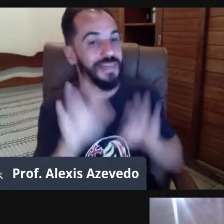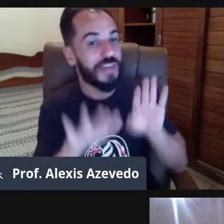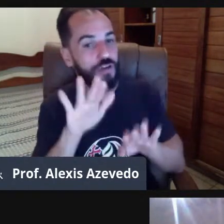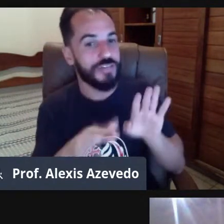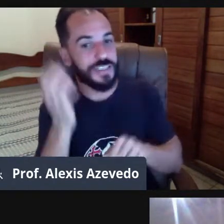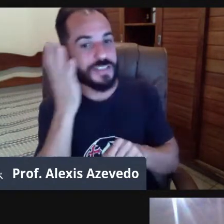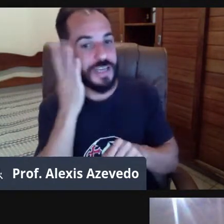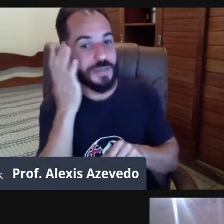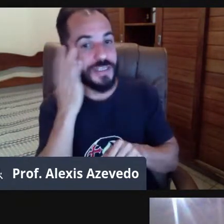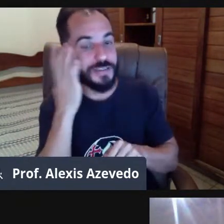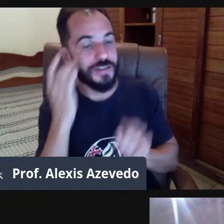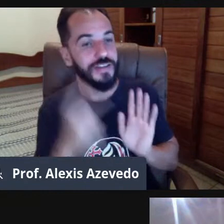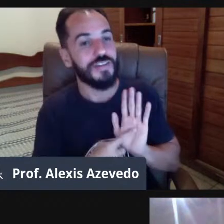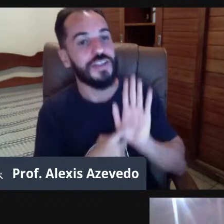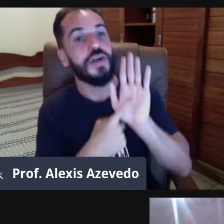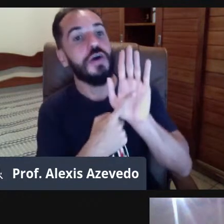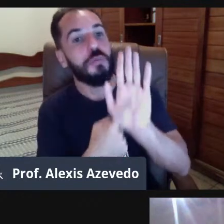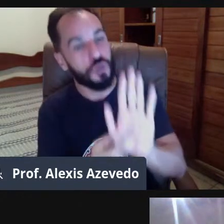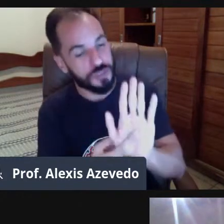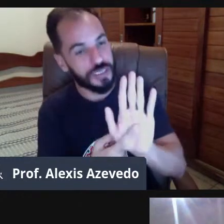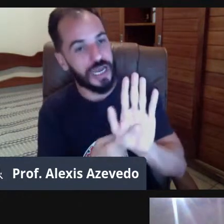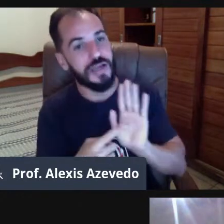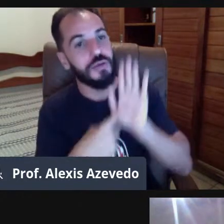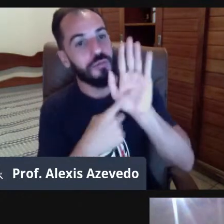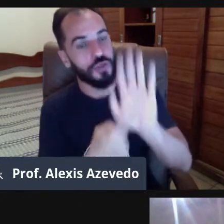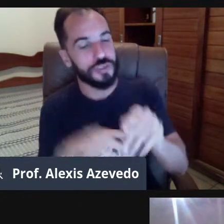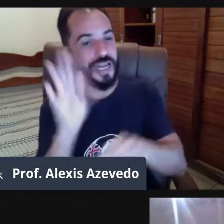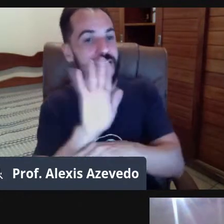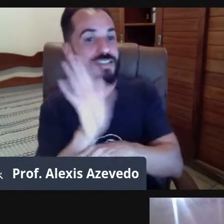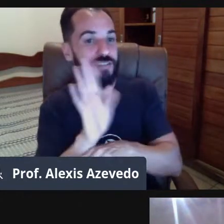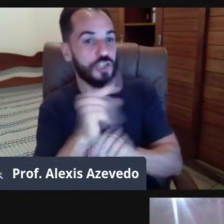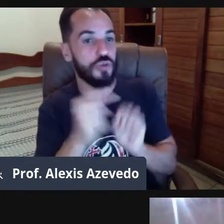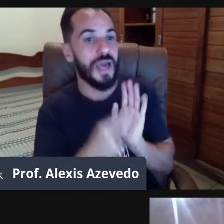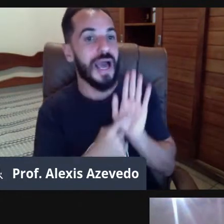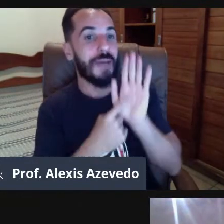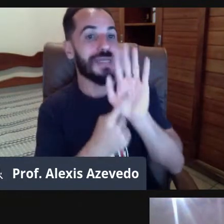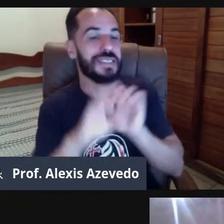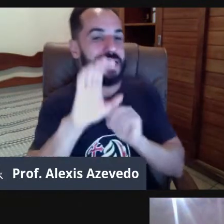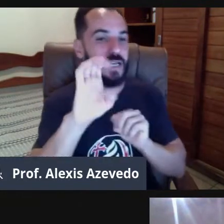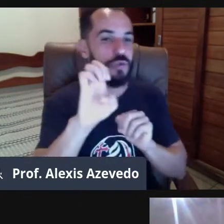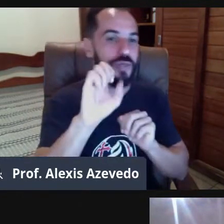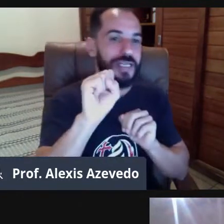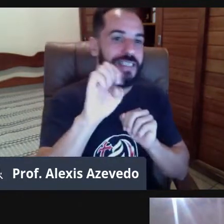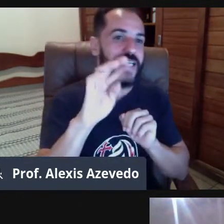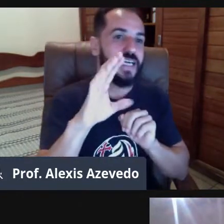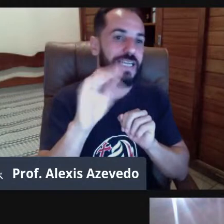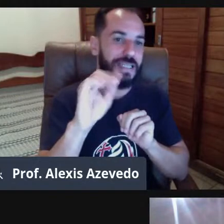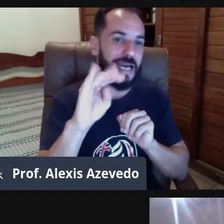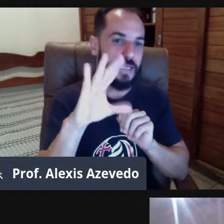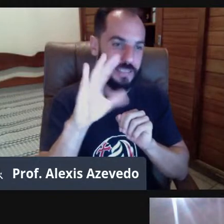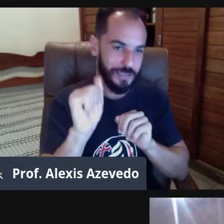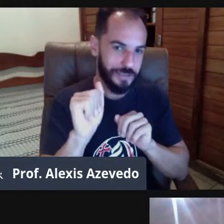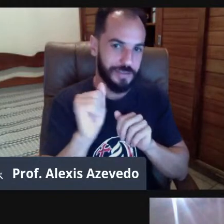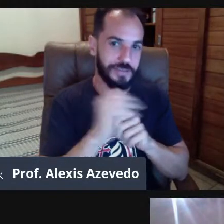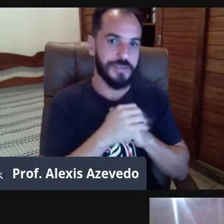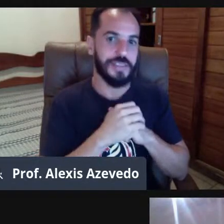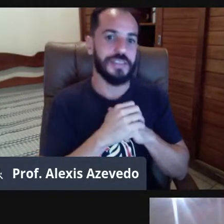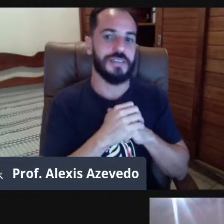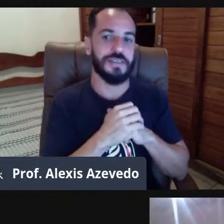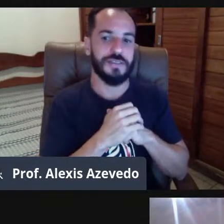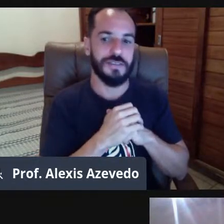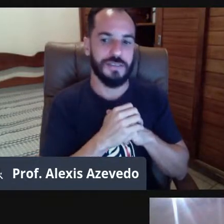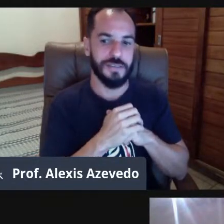acho que a palavra que está vindo é linkados mesmo, linkados com o que está acontecendo na escola, né? Para vocês não